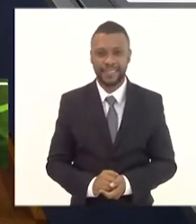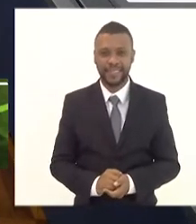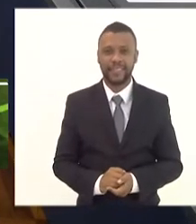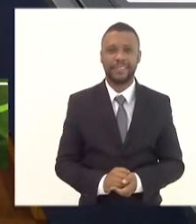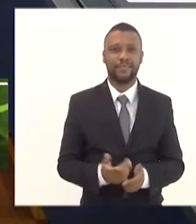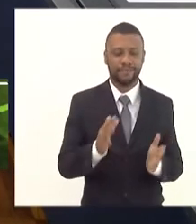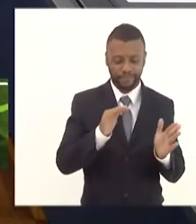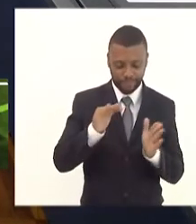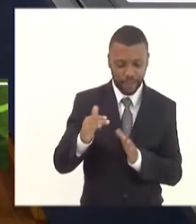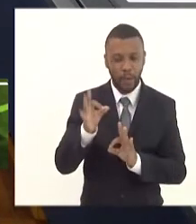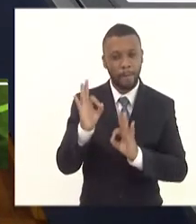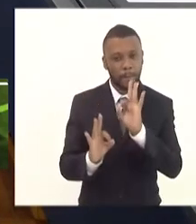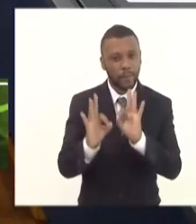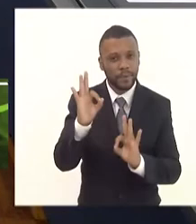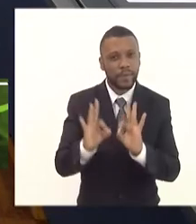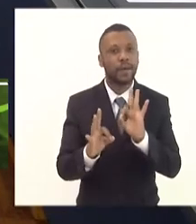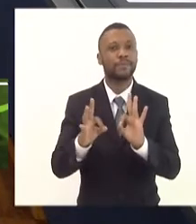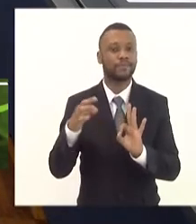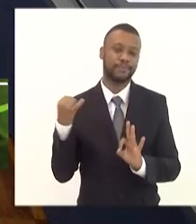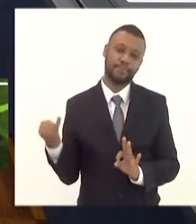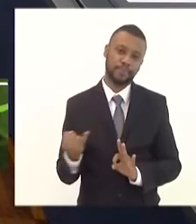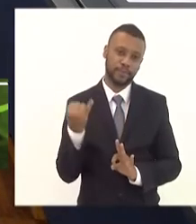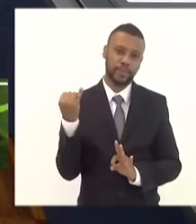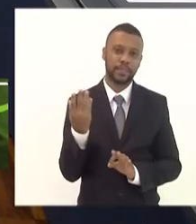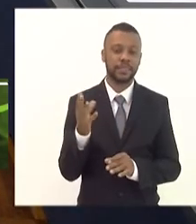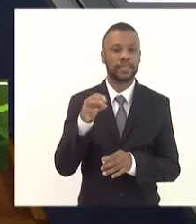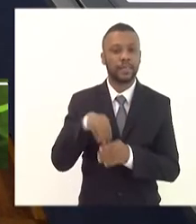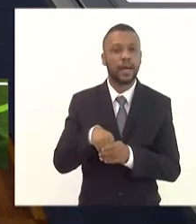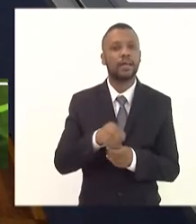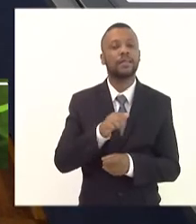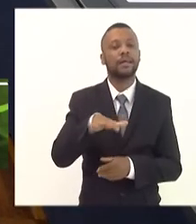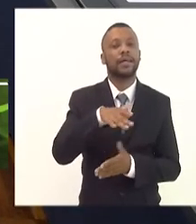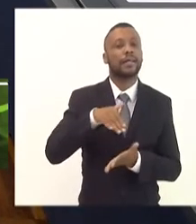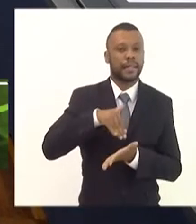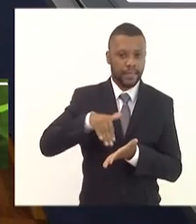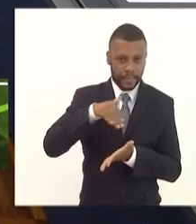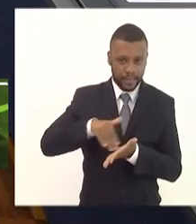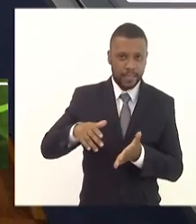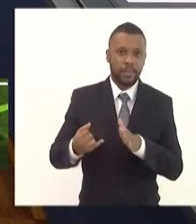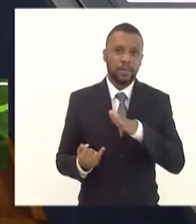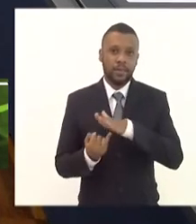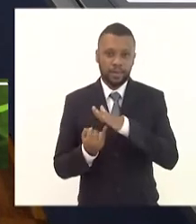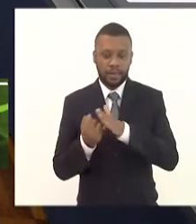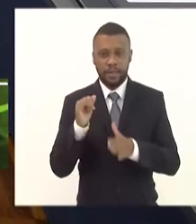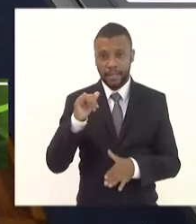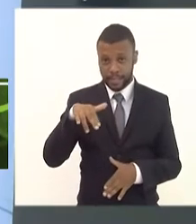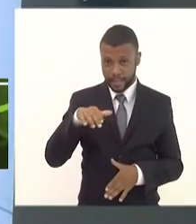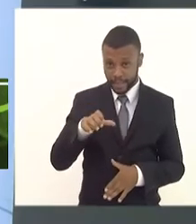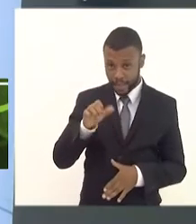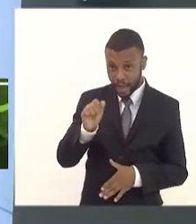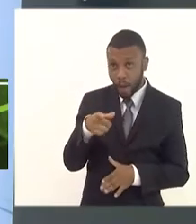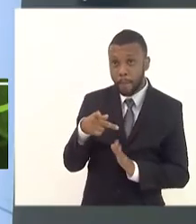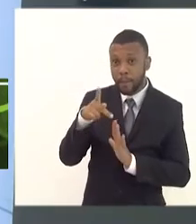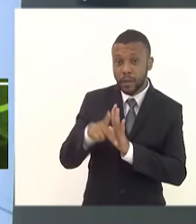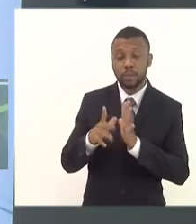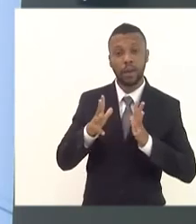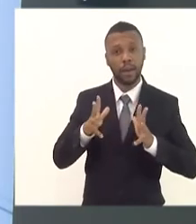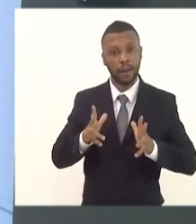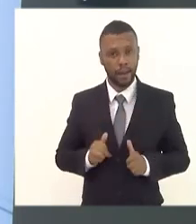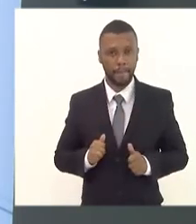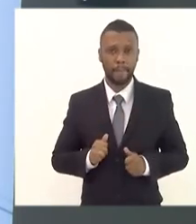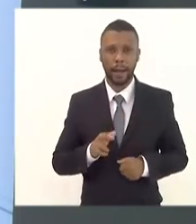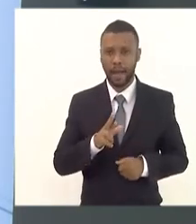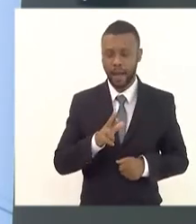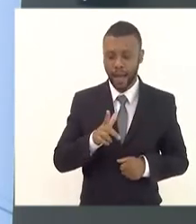Um projeto muito importante dentro, né, da Secretaria do INEA é o projeto Limpar Rio, que já existe